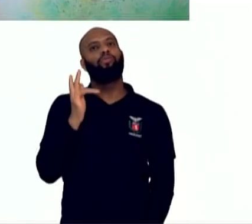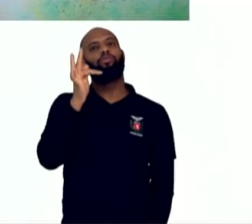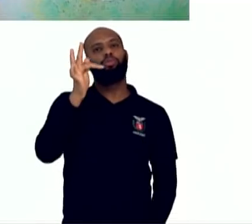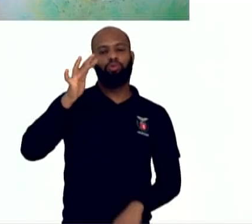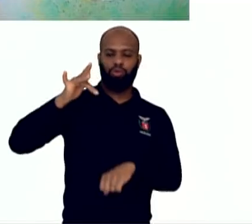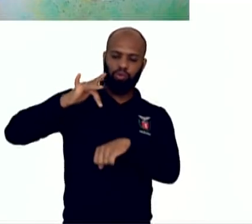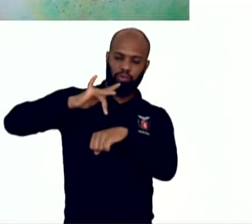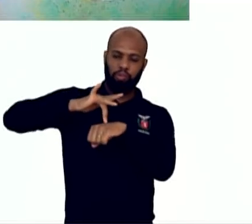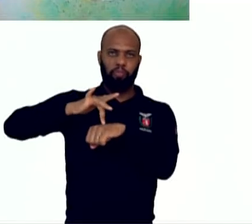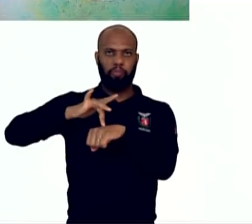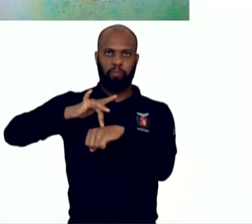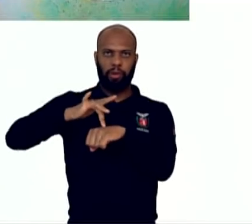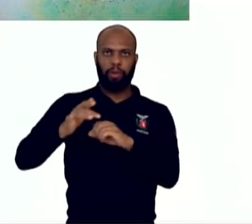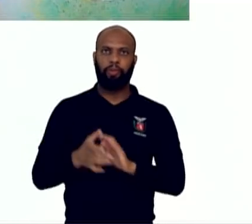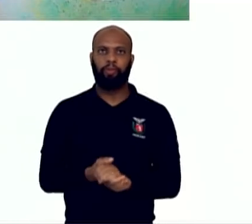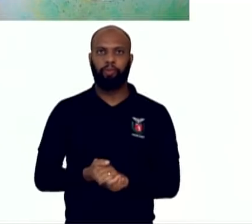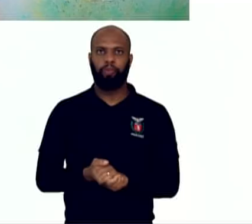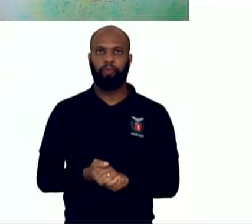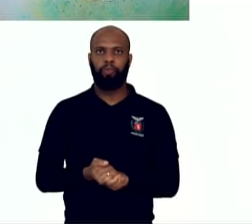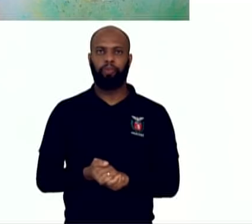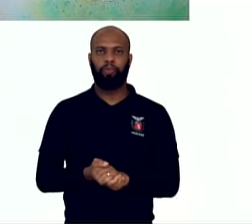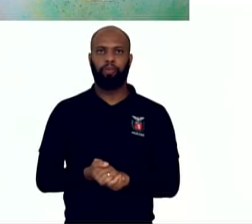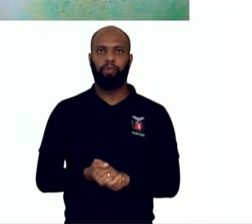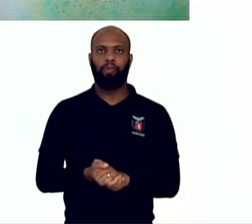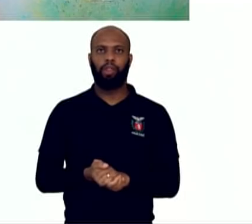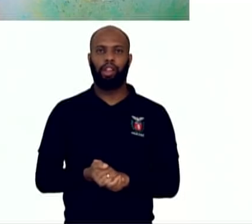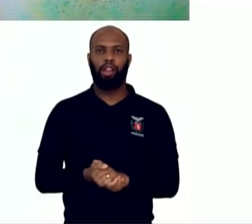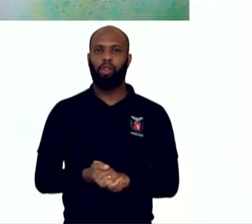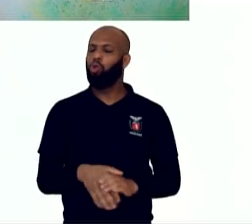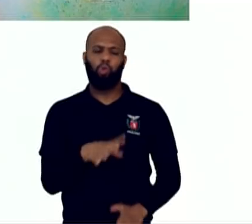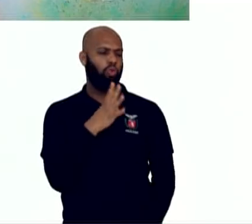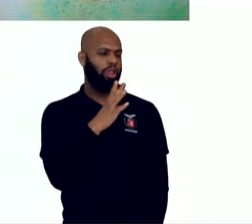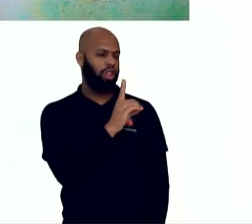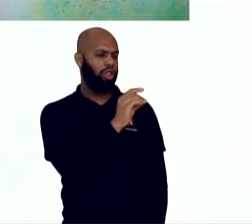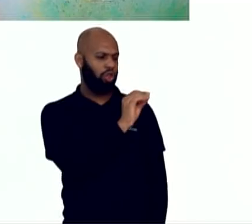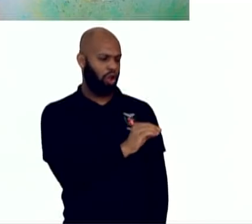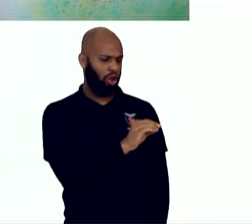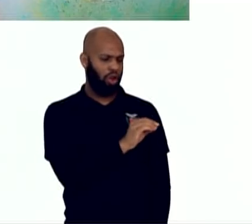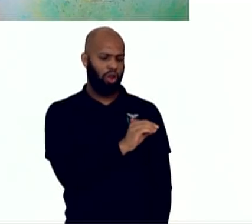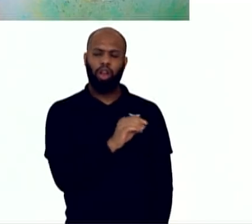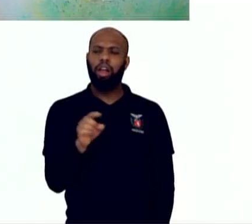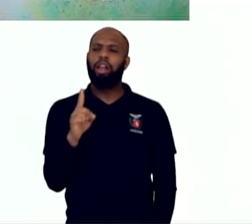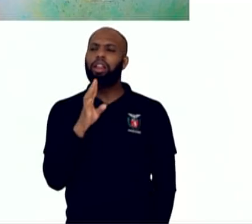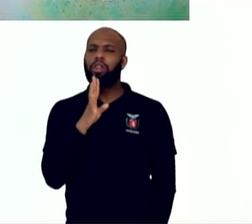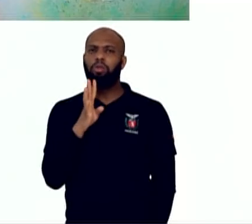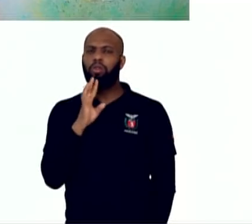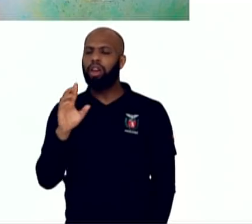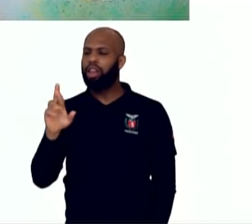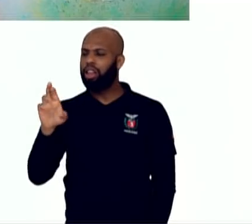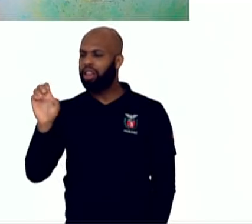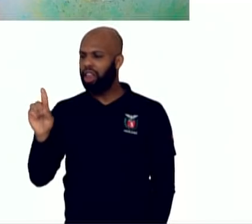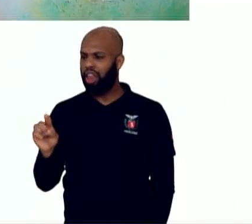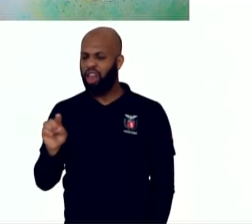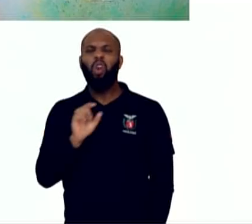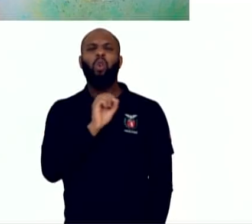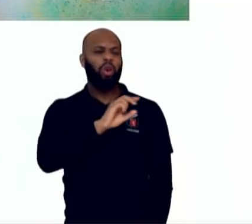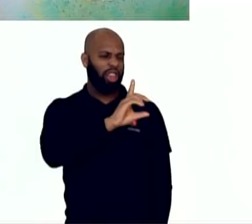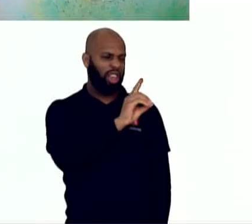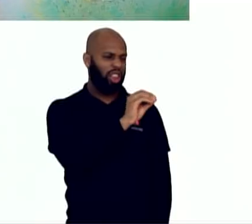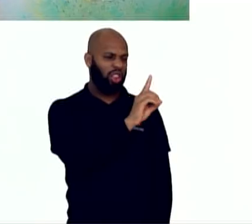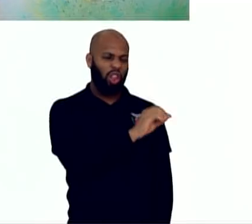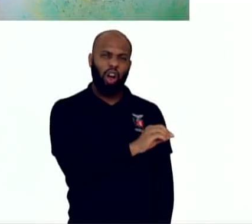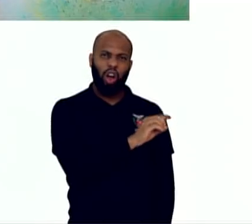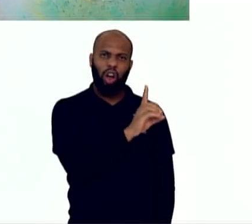bailarina. E aqui vai falar, pessoal, não conhece dó nem ré. O que é o dó aqui? Dó